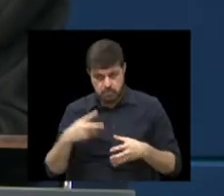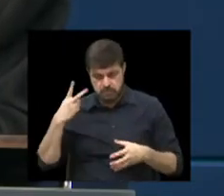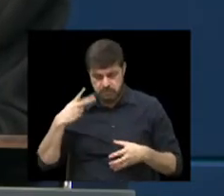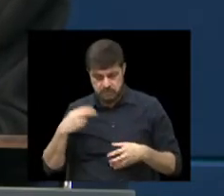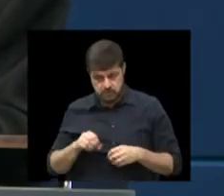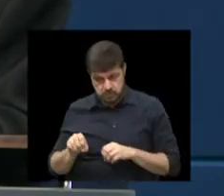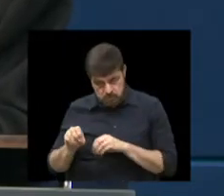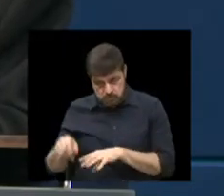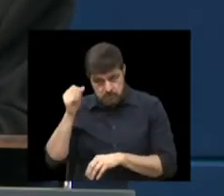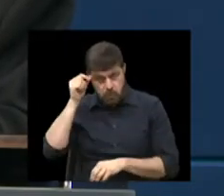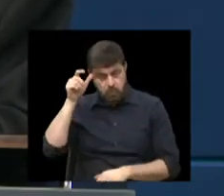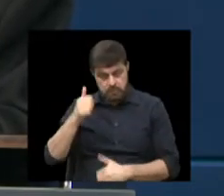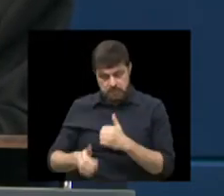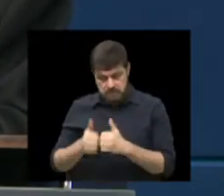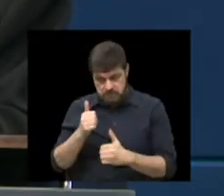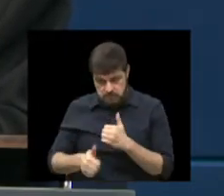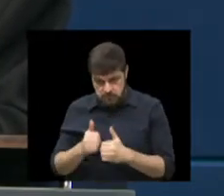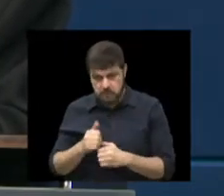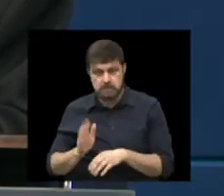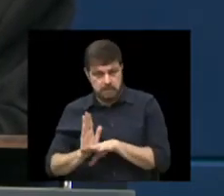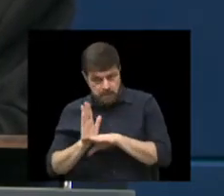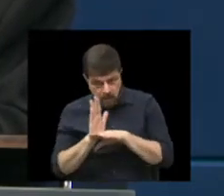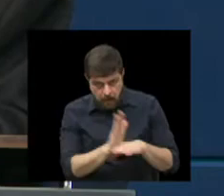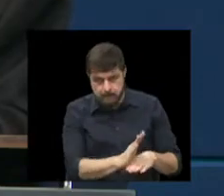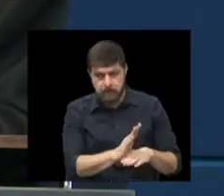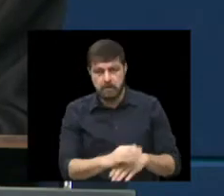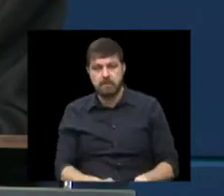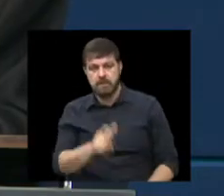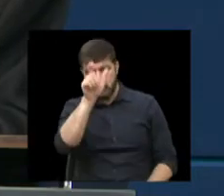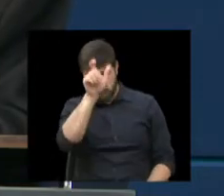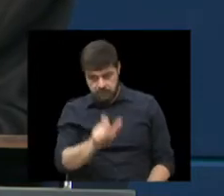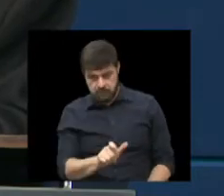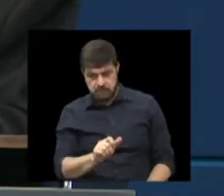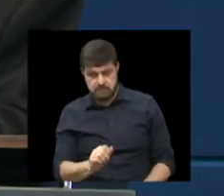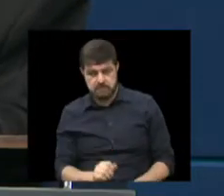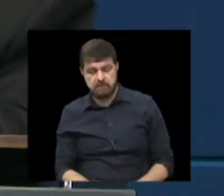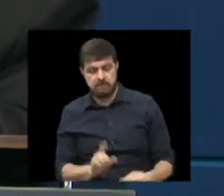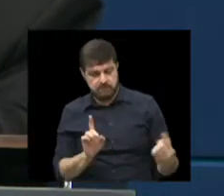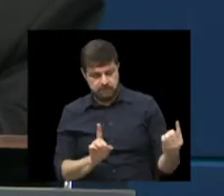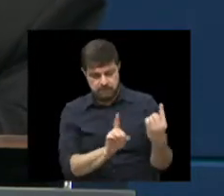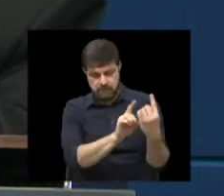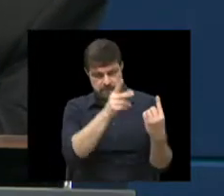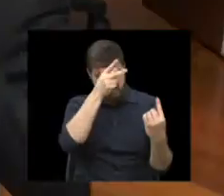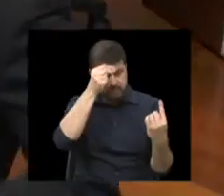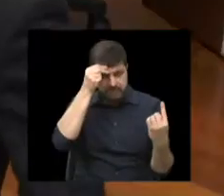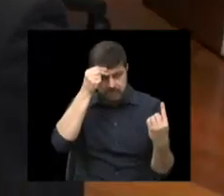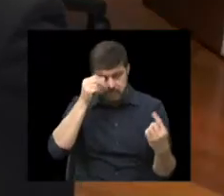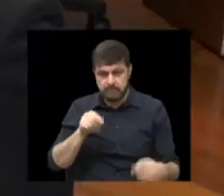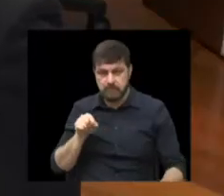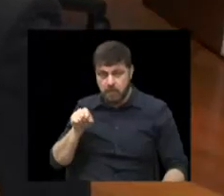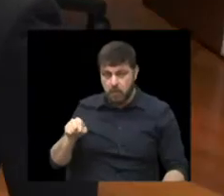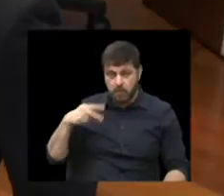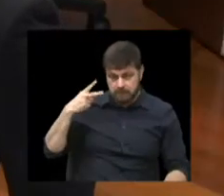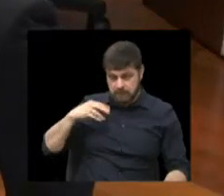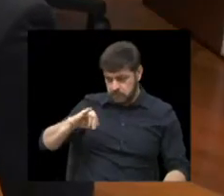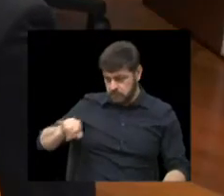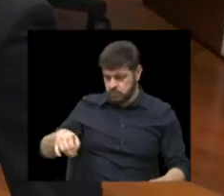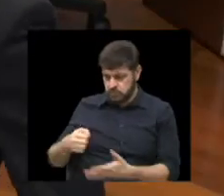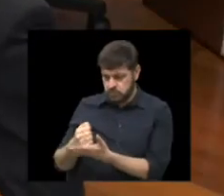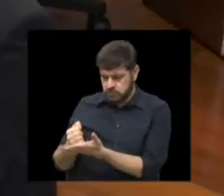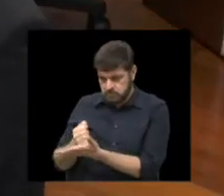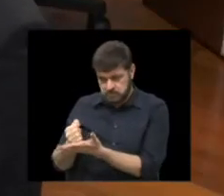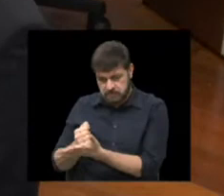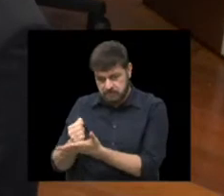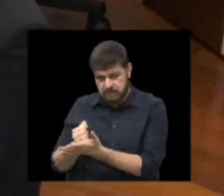Vossa Excelência, para que não tivesse nenhum vício de iniciativa, levou até a executiva, não é isso, vereador? O Jorge da Farmácia... Também, senhor